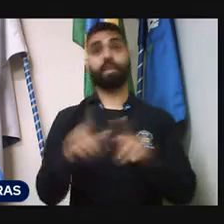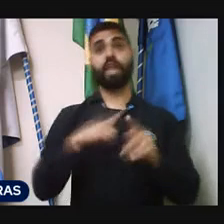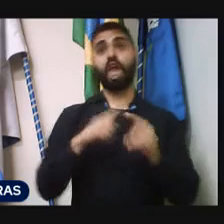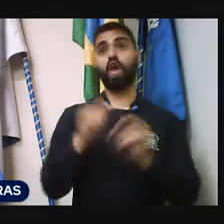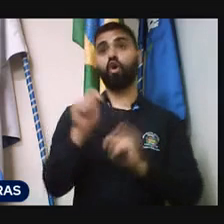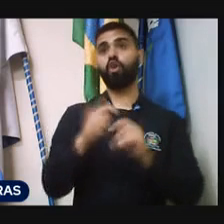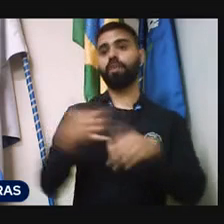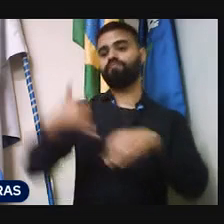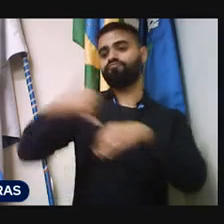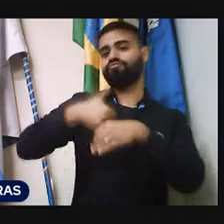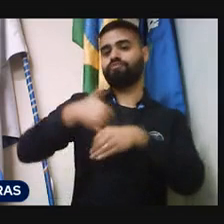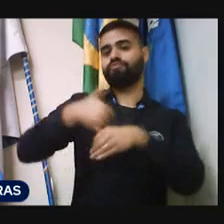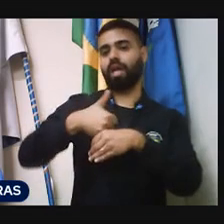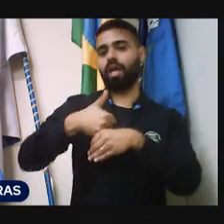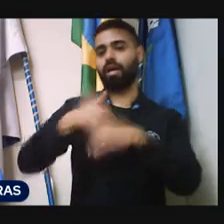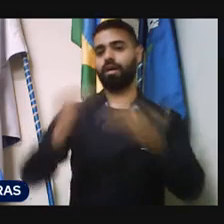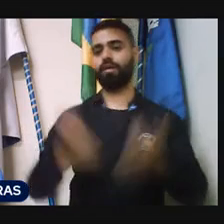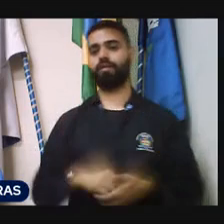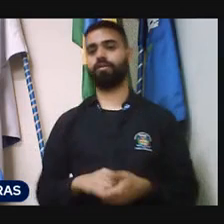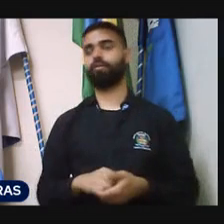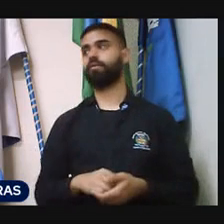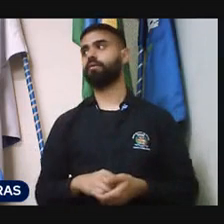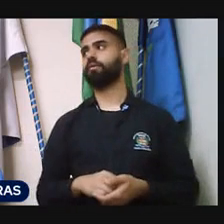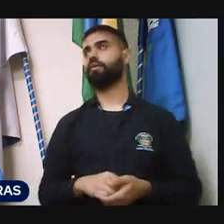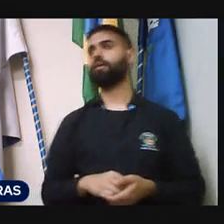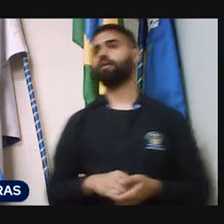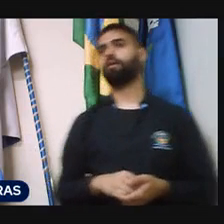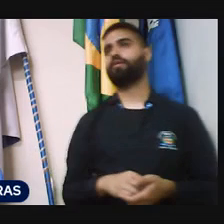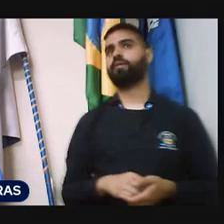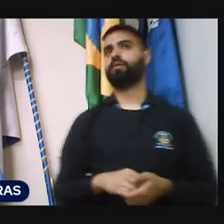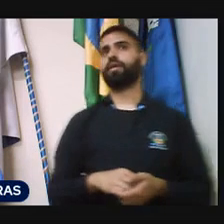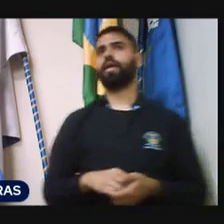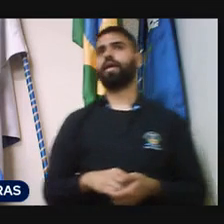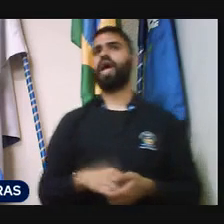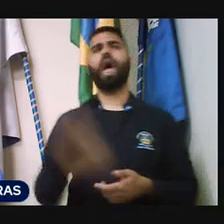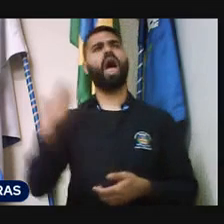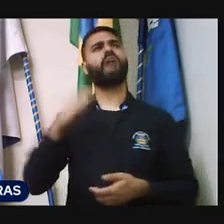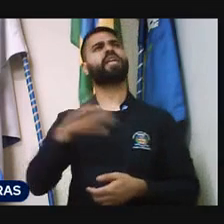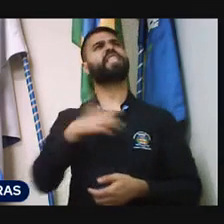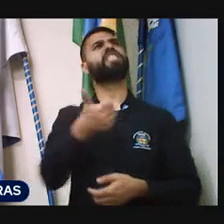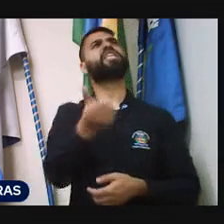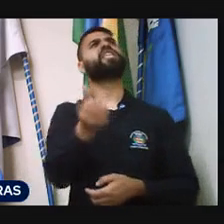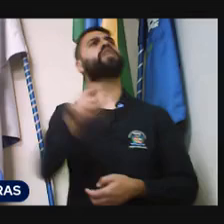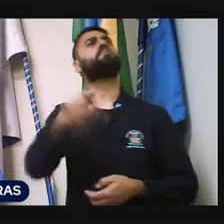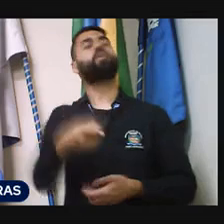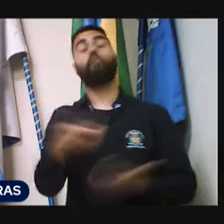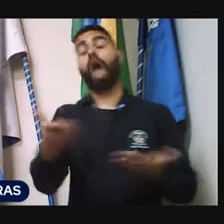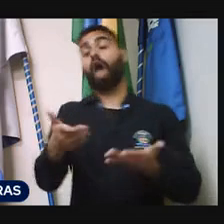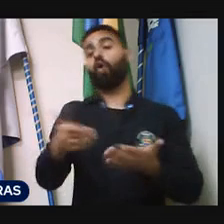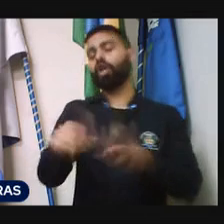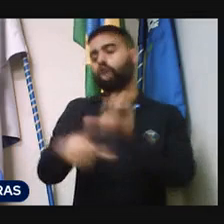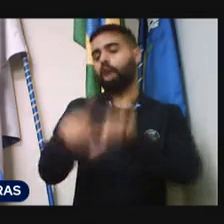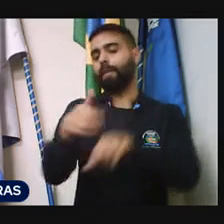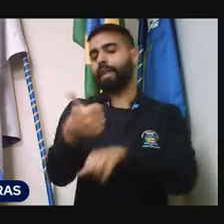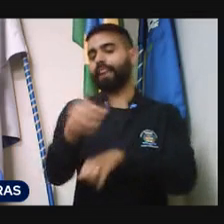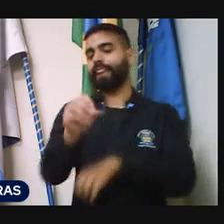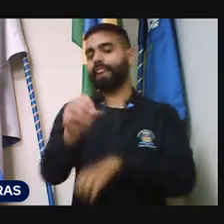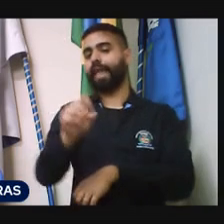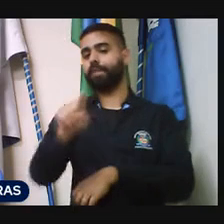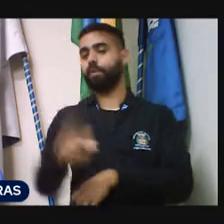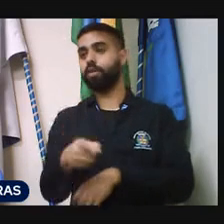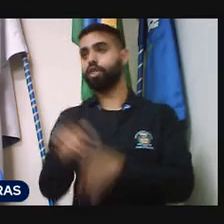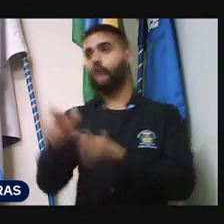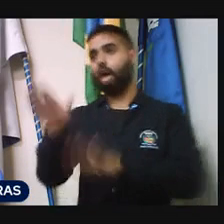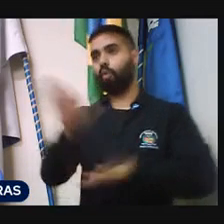fizemos eu já não 16 mil nós estão com a 10.000 bom então a gente tá cuidando do